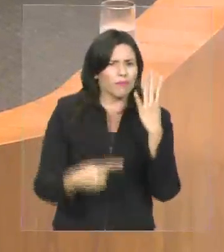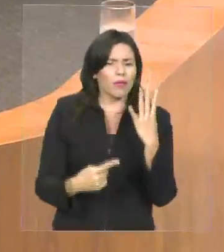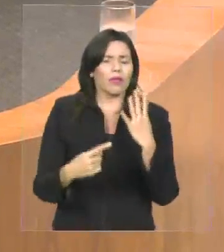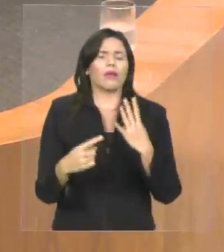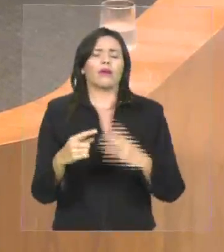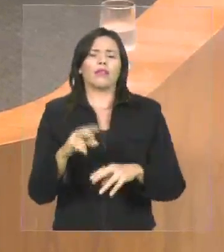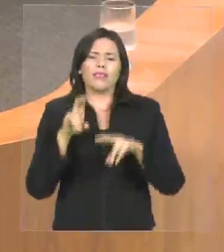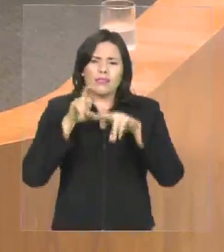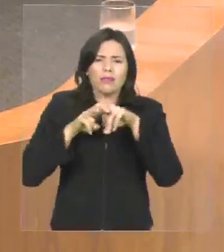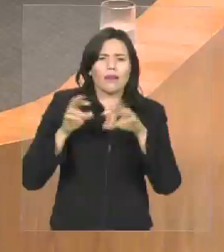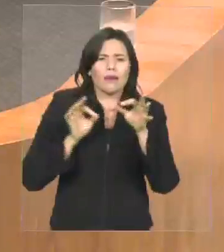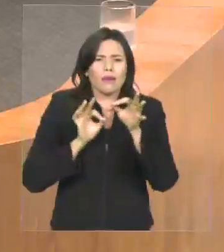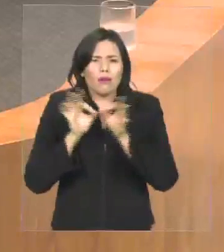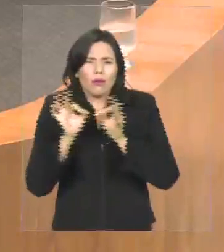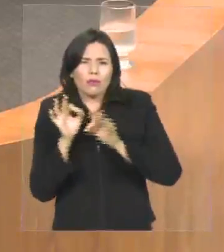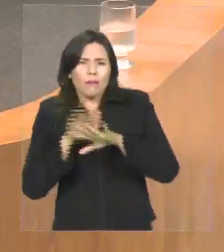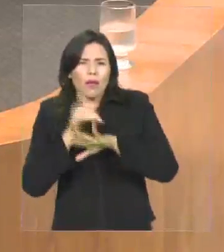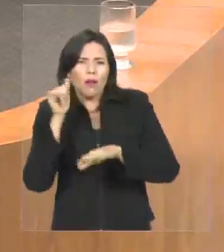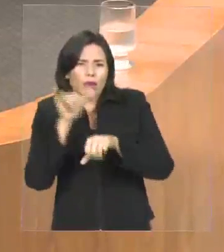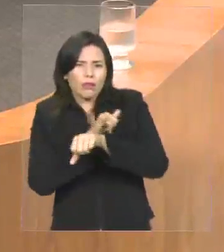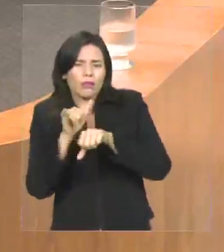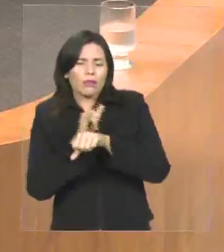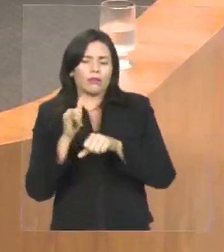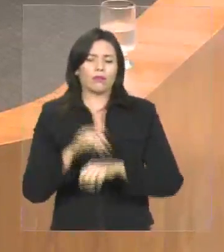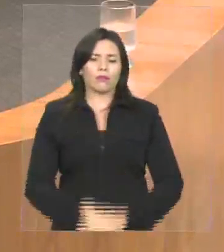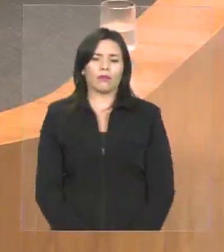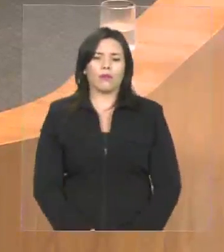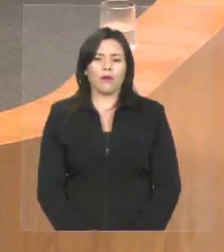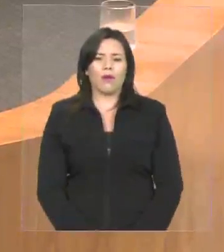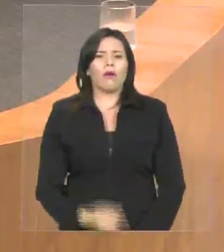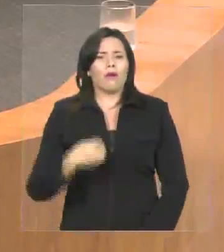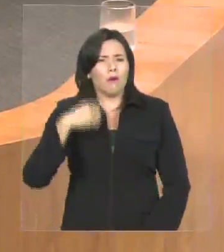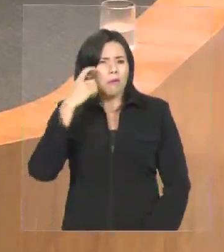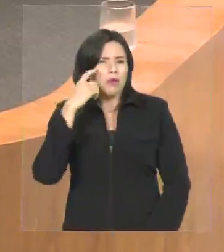1.600.000 pessoas. Portanto, não é qualquer coisa. É